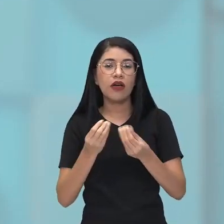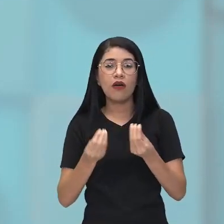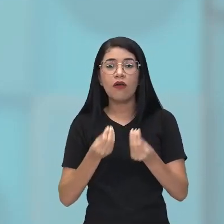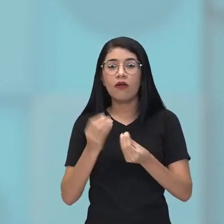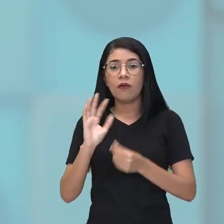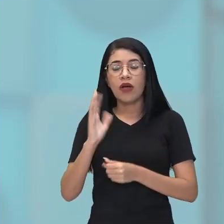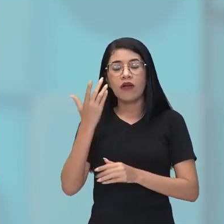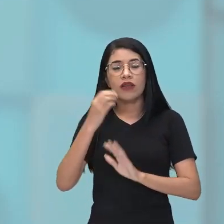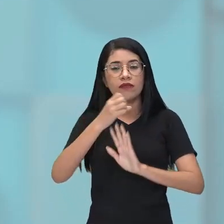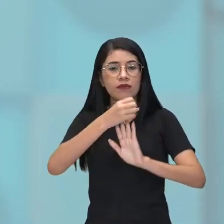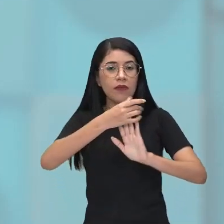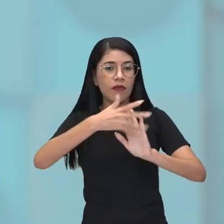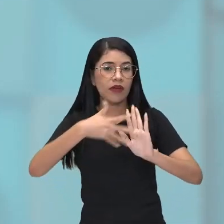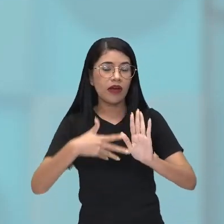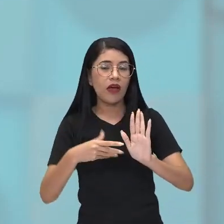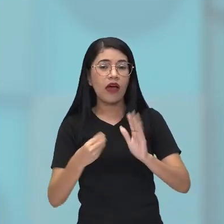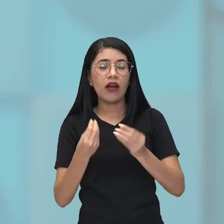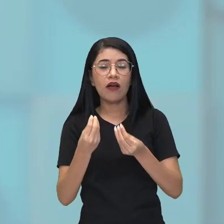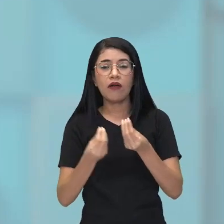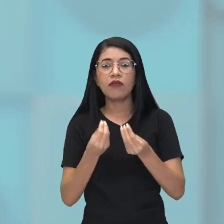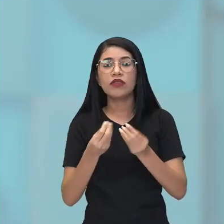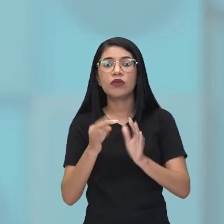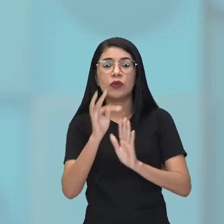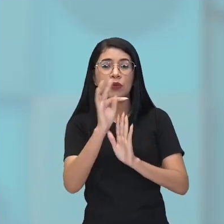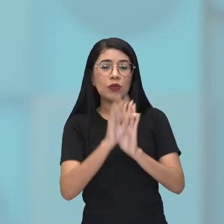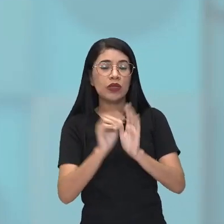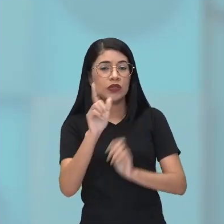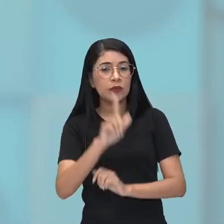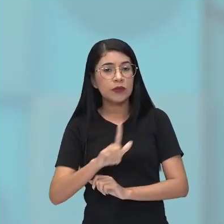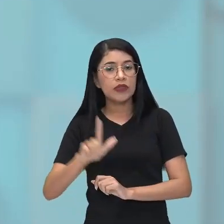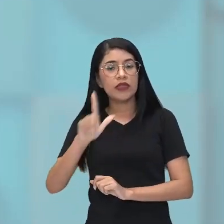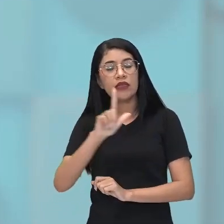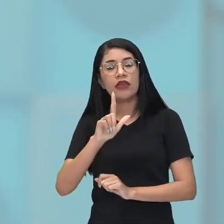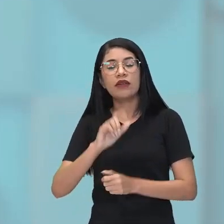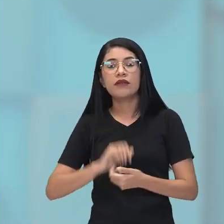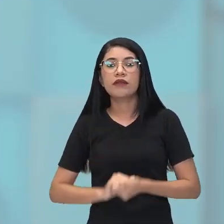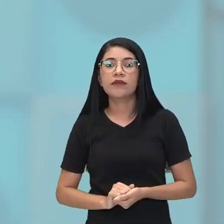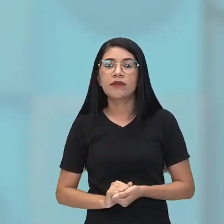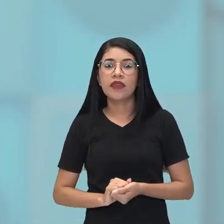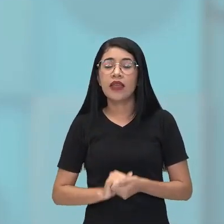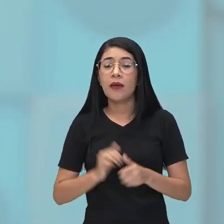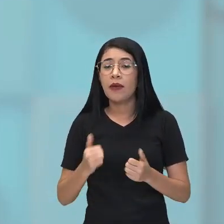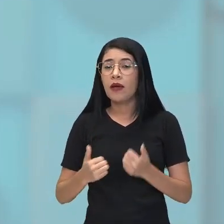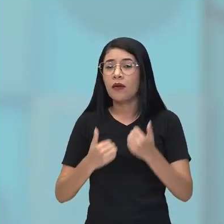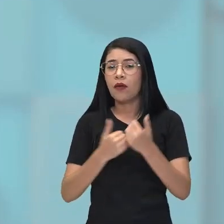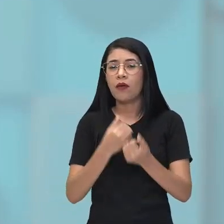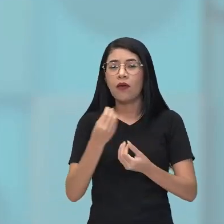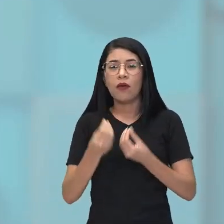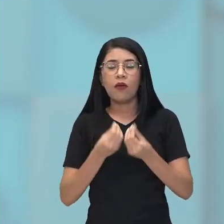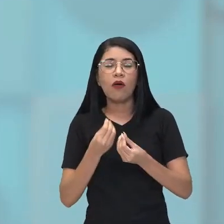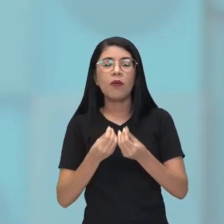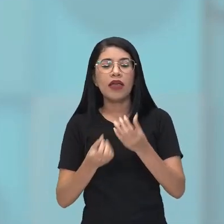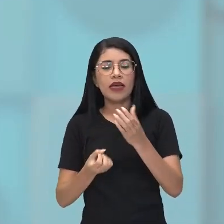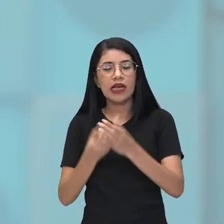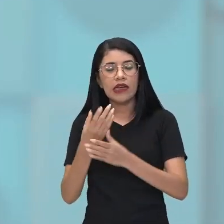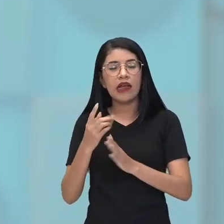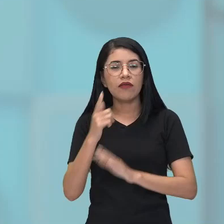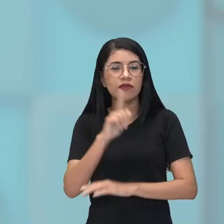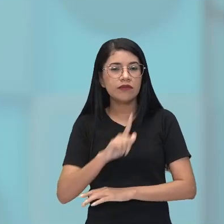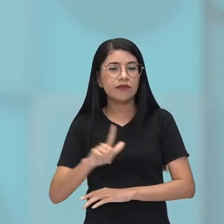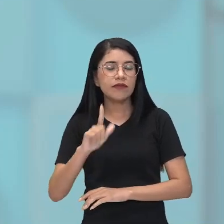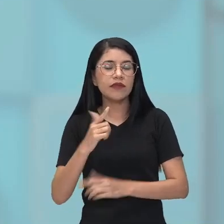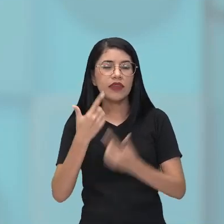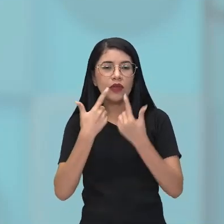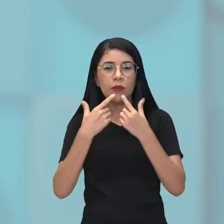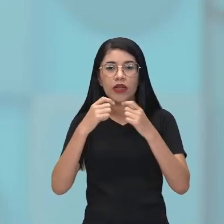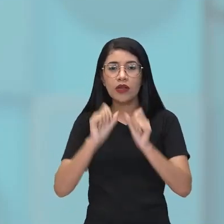dessas figuras de linguagem acontecendo no texto literário para auxiliar esse processo de uma construção de uma linguagem, que é o que